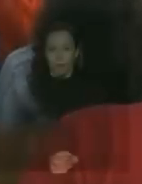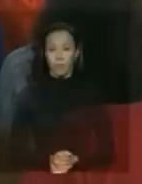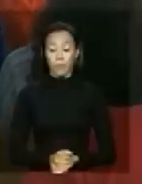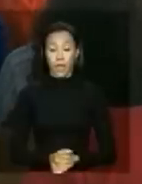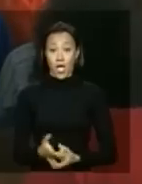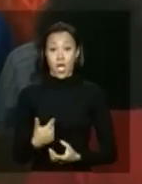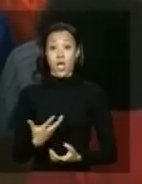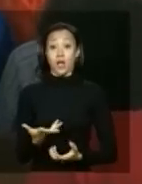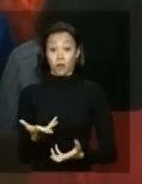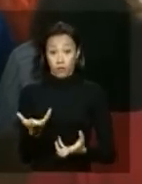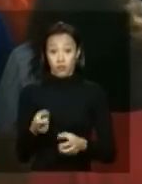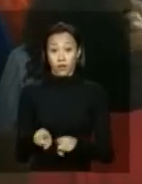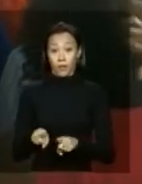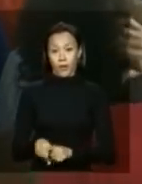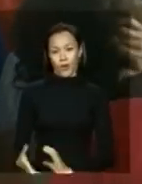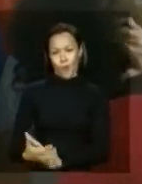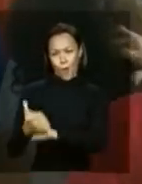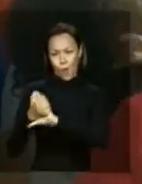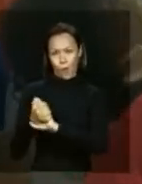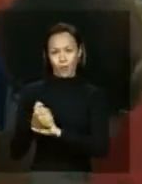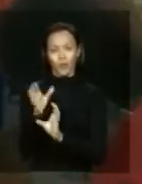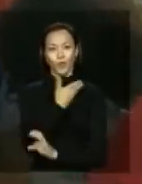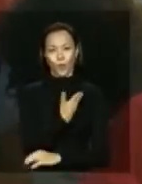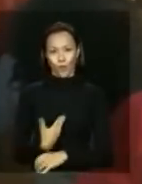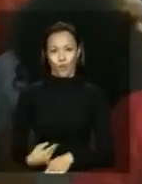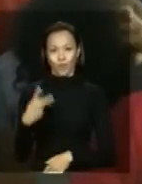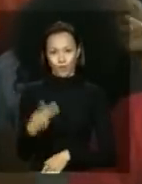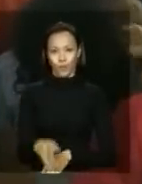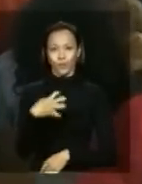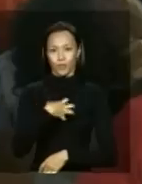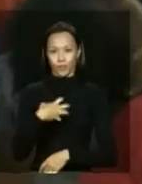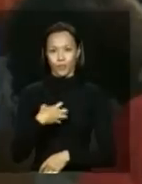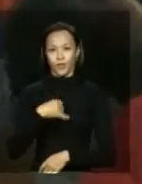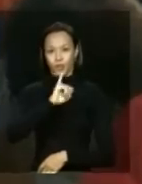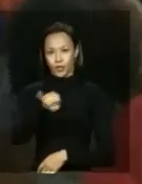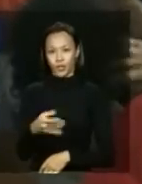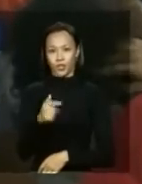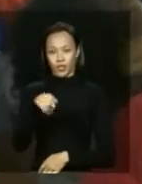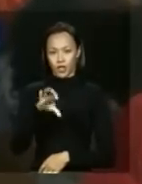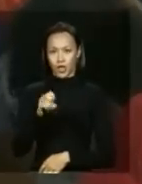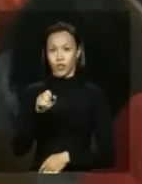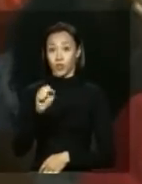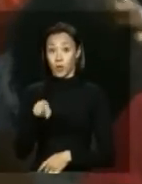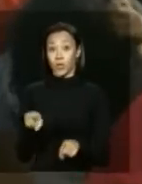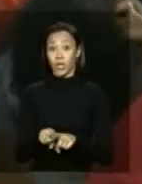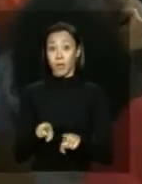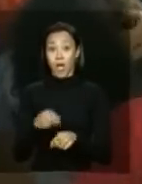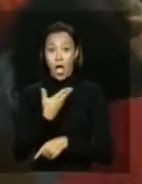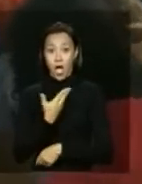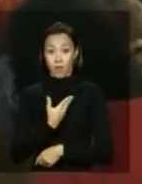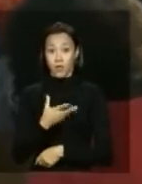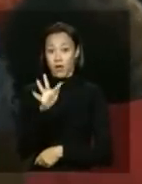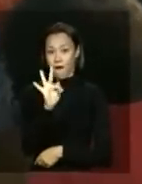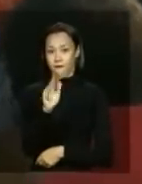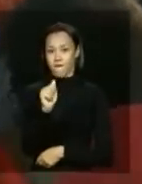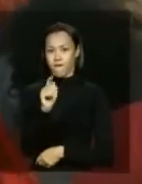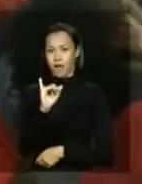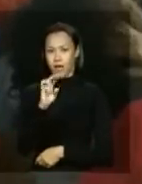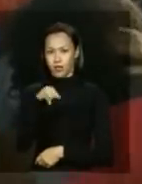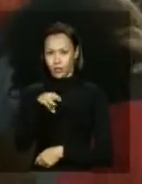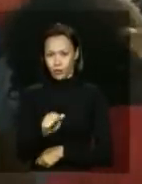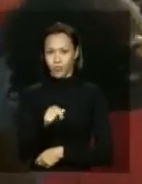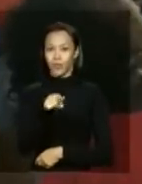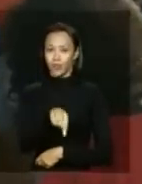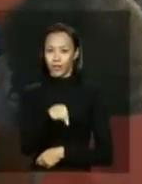Queria cumprimentar o meu querido governador Jacques Wagner e a nossa querida amiga Fátima Mendonça,